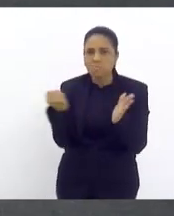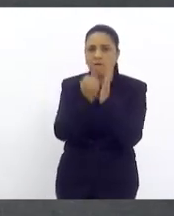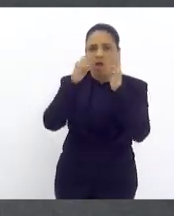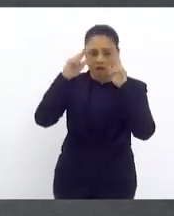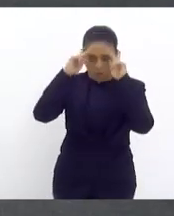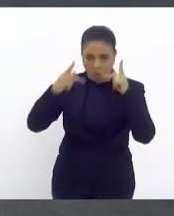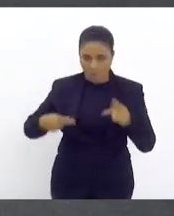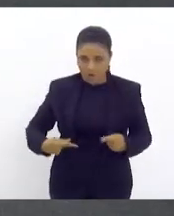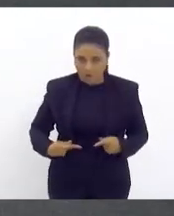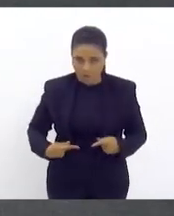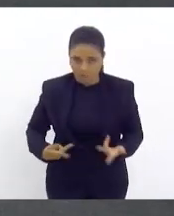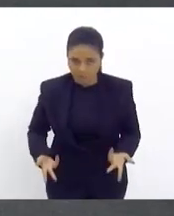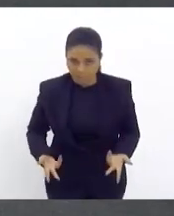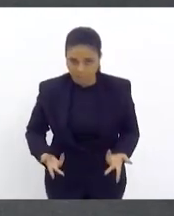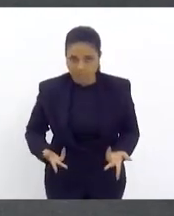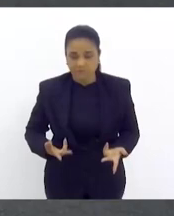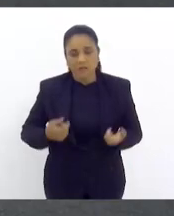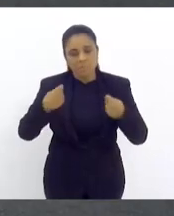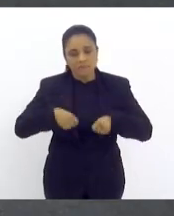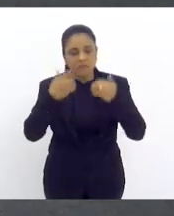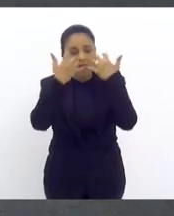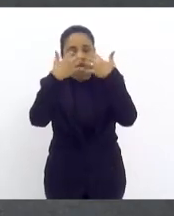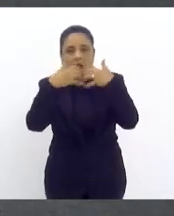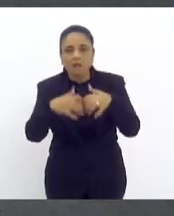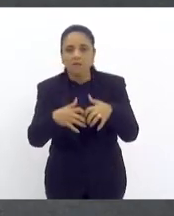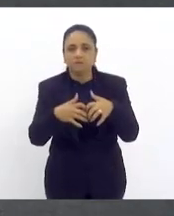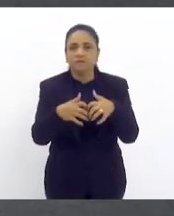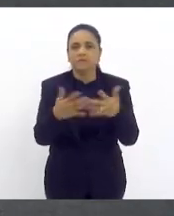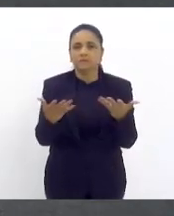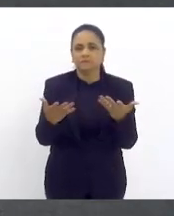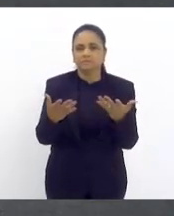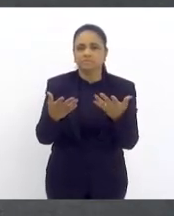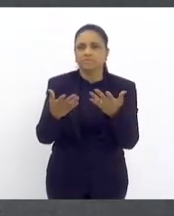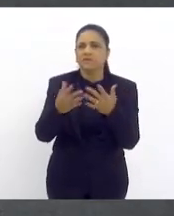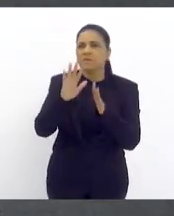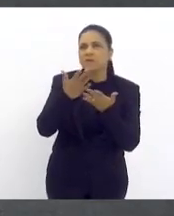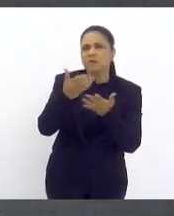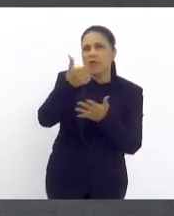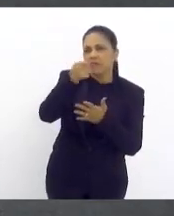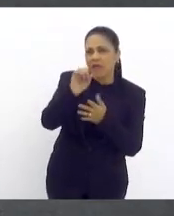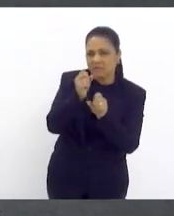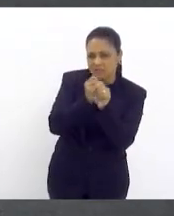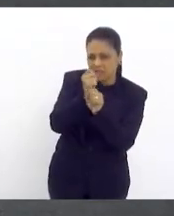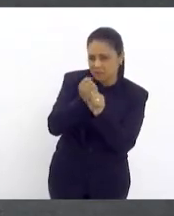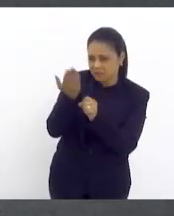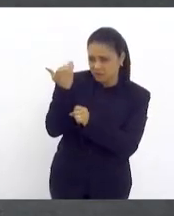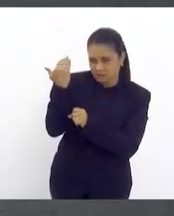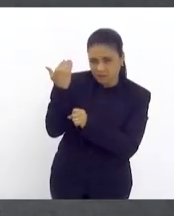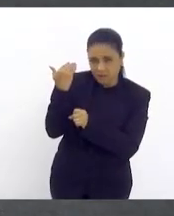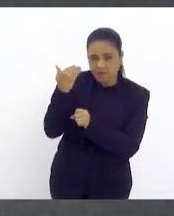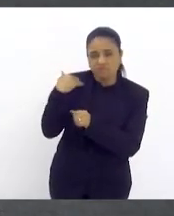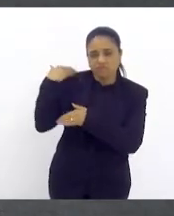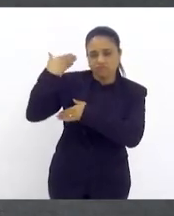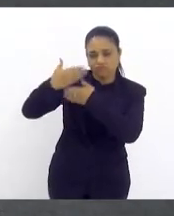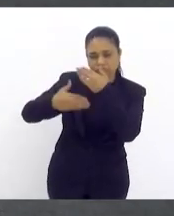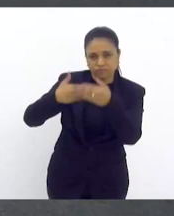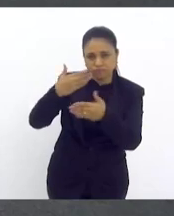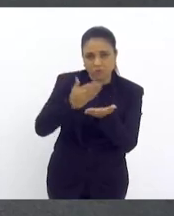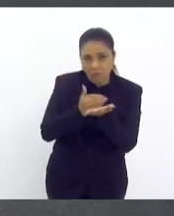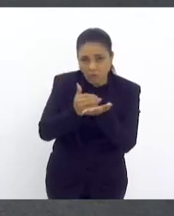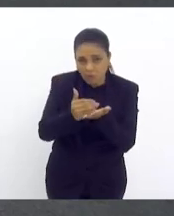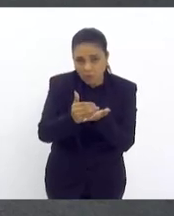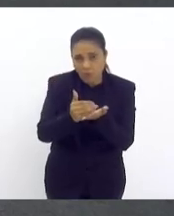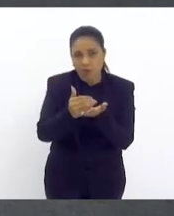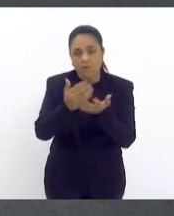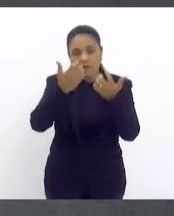a gente tem que se adaptar assim como algumas Décadas atrás a gente iniciou um processo de adaptação